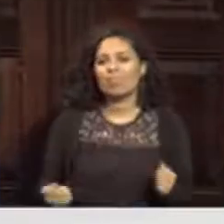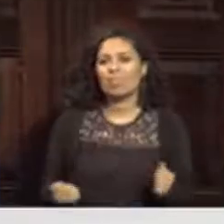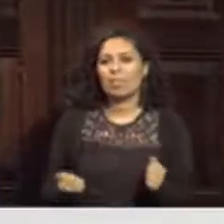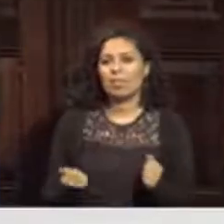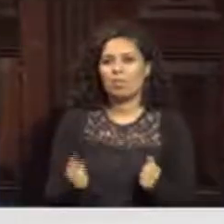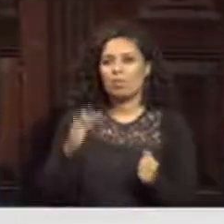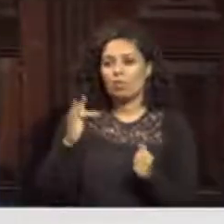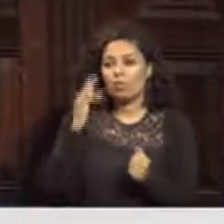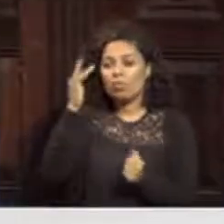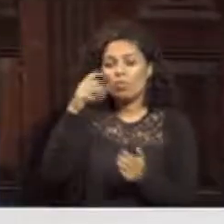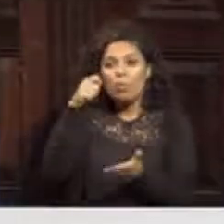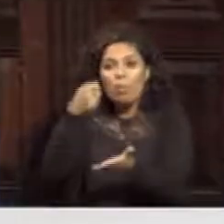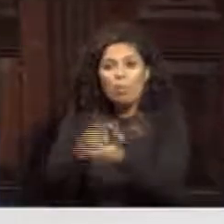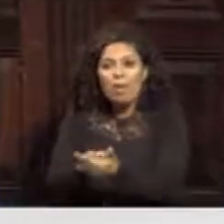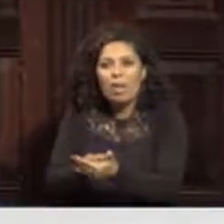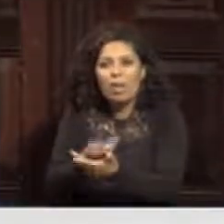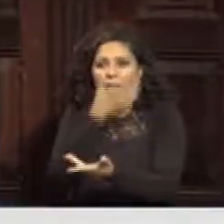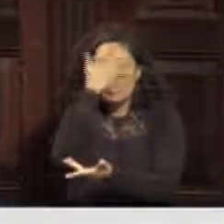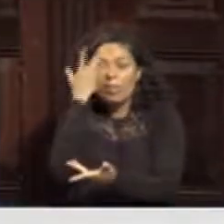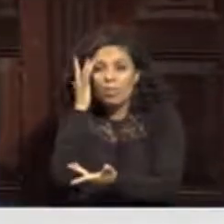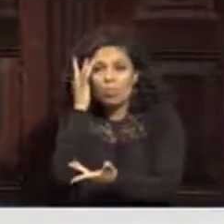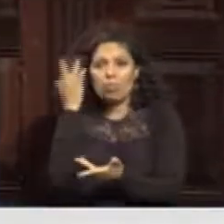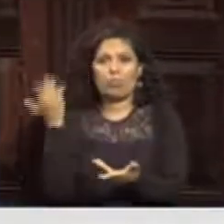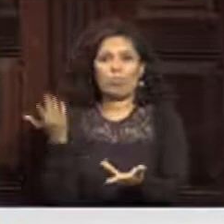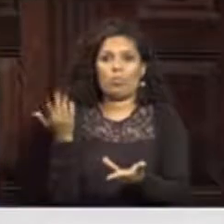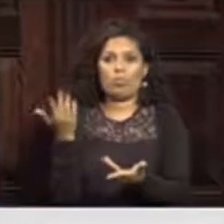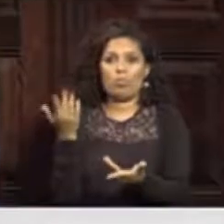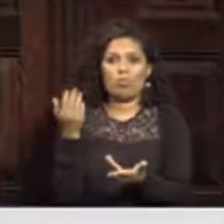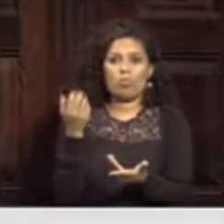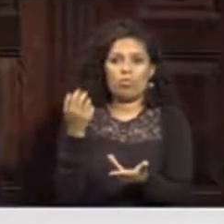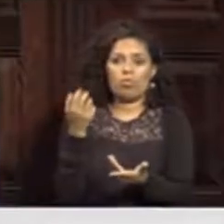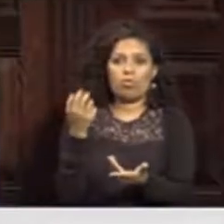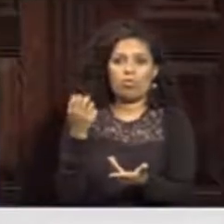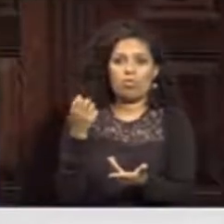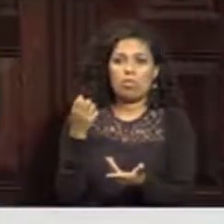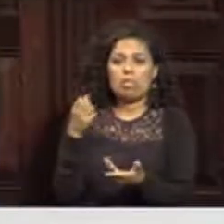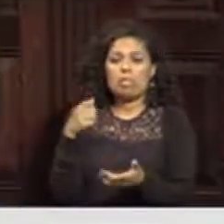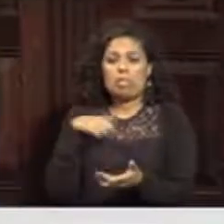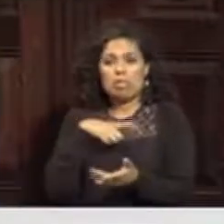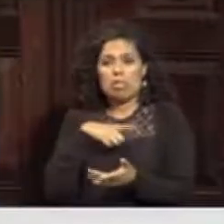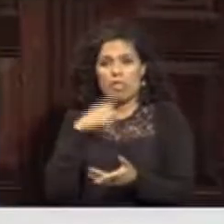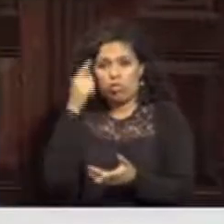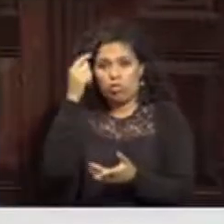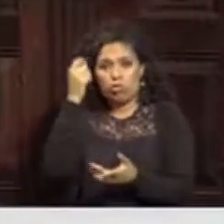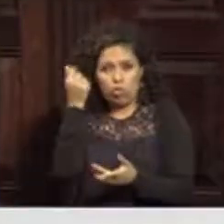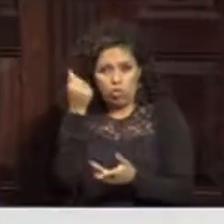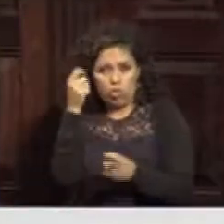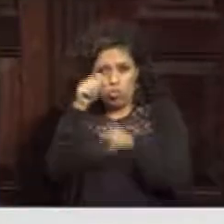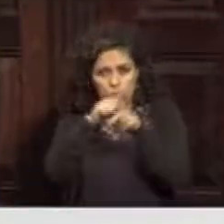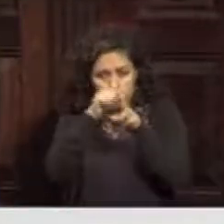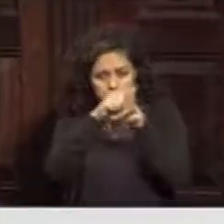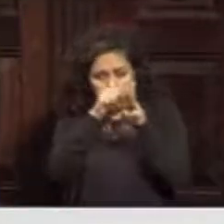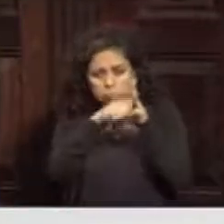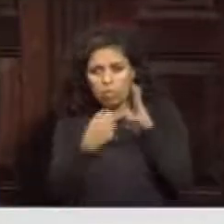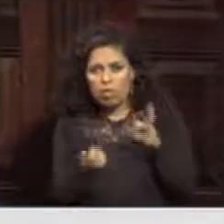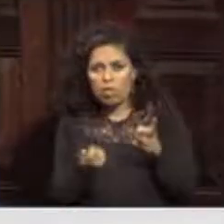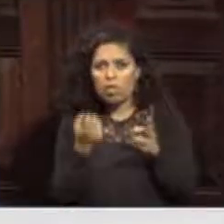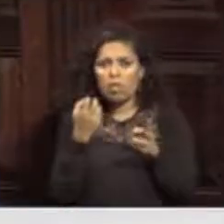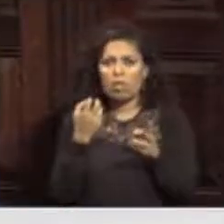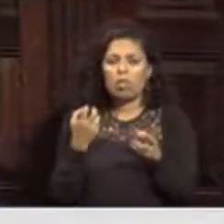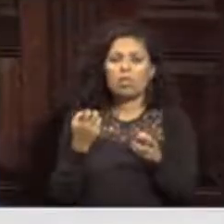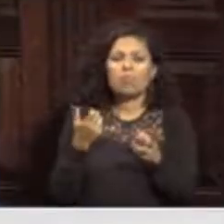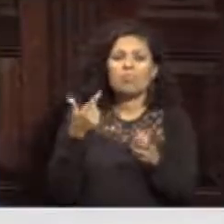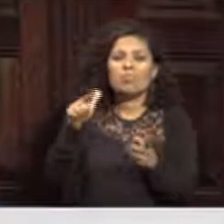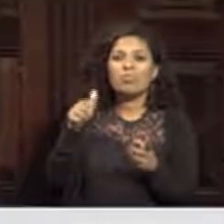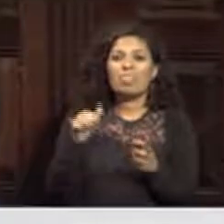pagamentos dos inativos e pensionistas. Essa situação ainda foi mais grave, porque